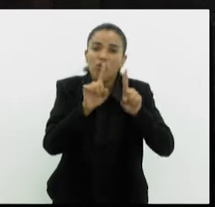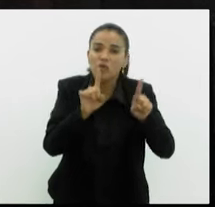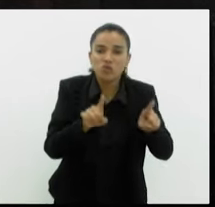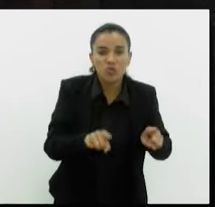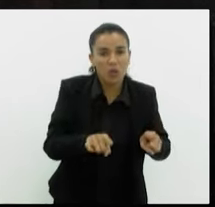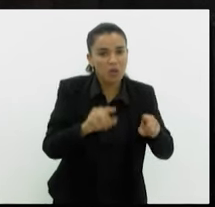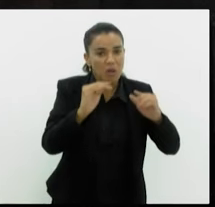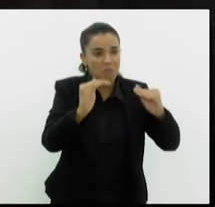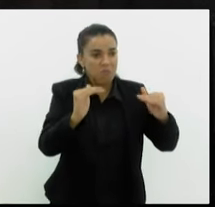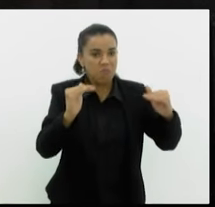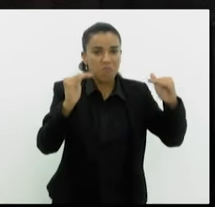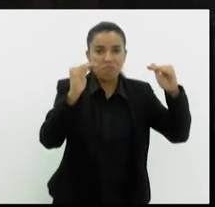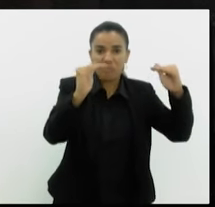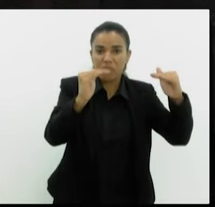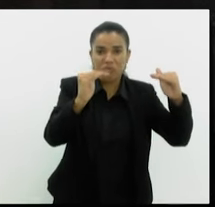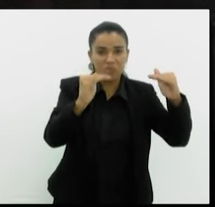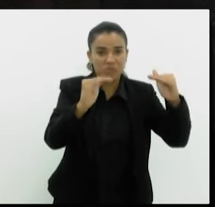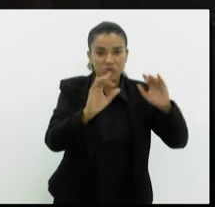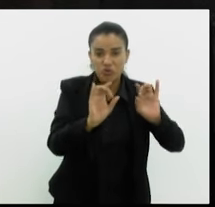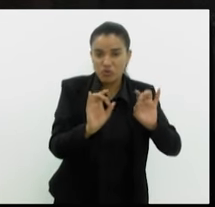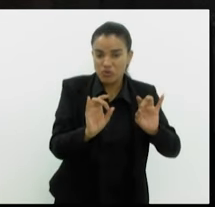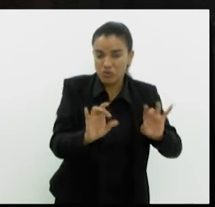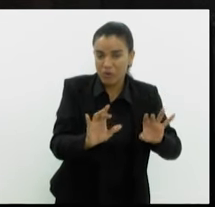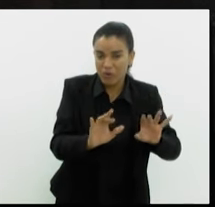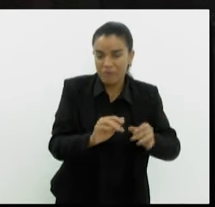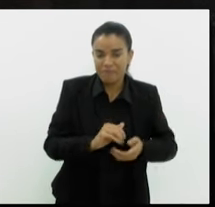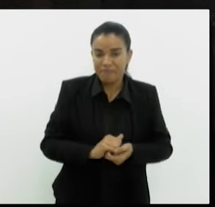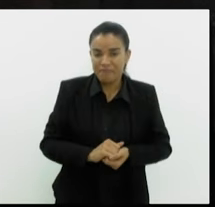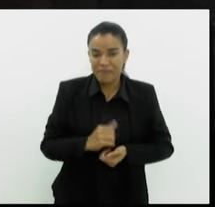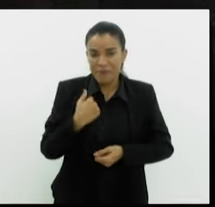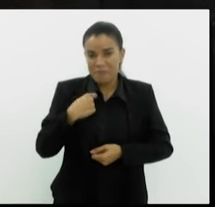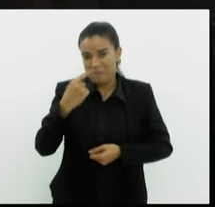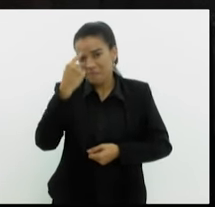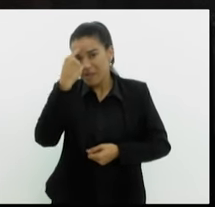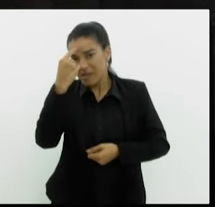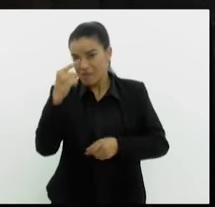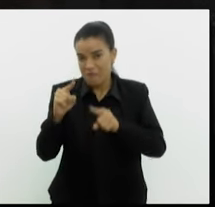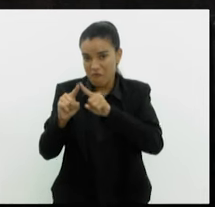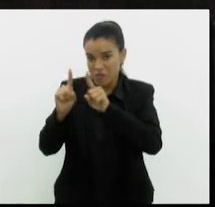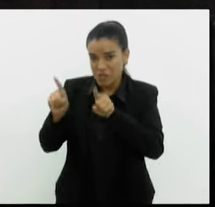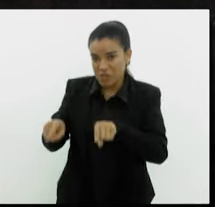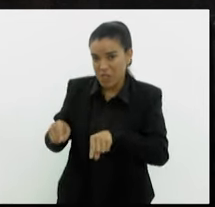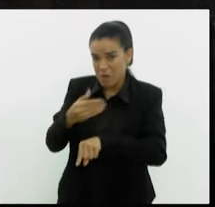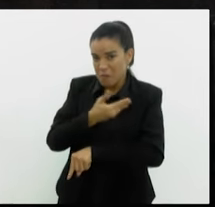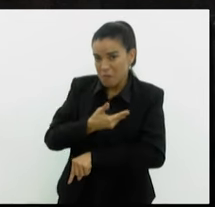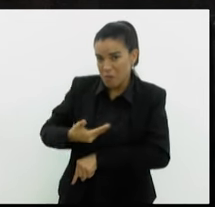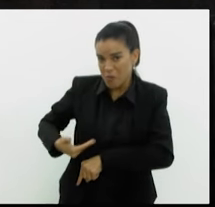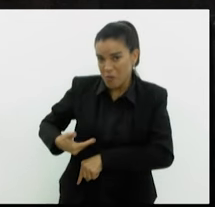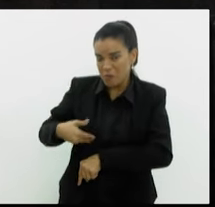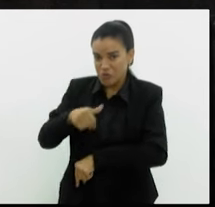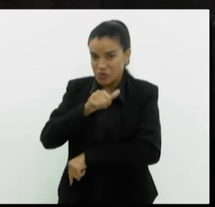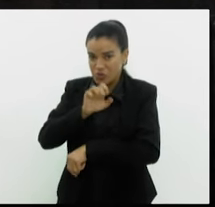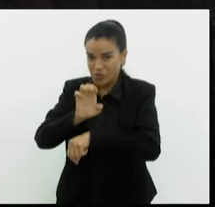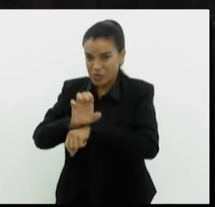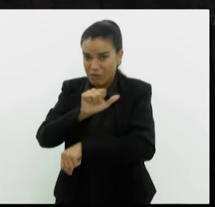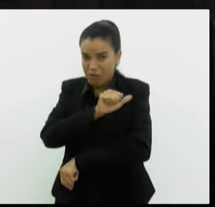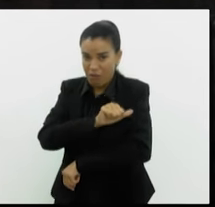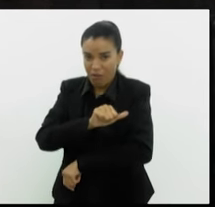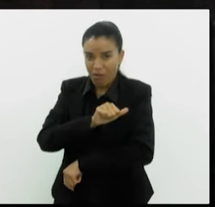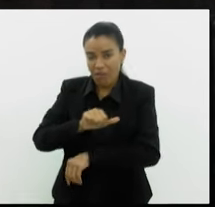alta graduação na Fazenda, acha que os funcionários públicos do Estado do Rio de Janeiro têm que ficar à